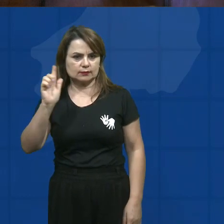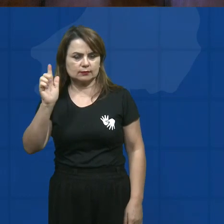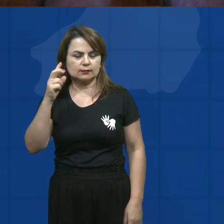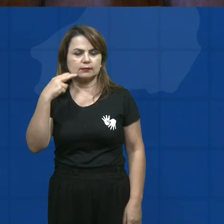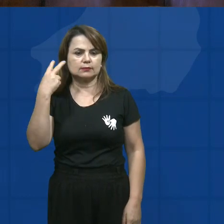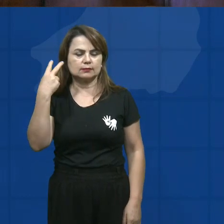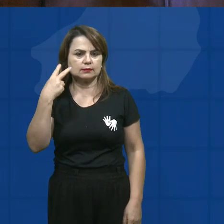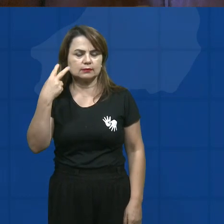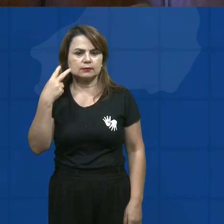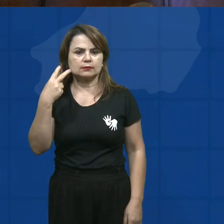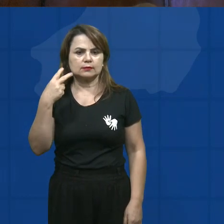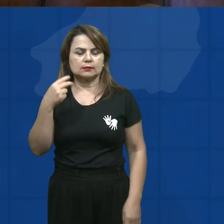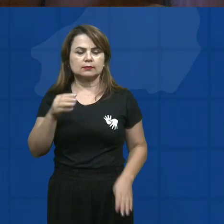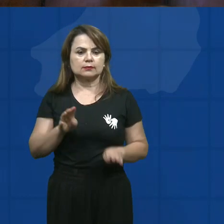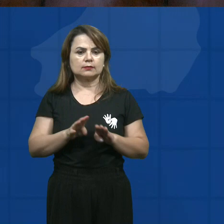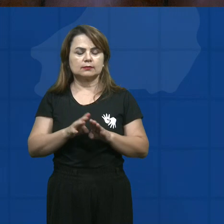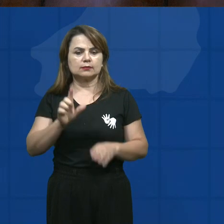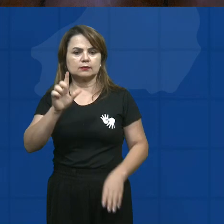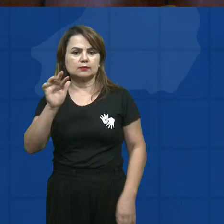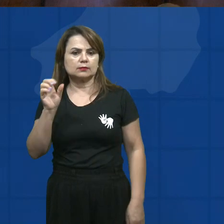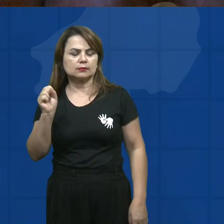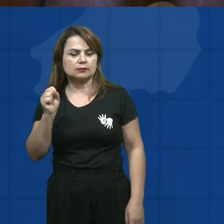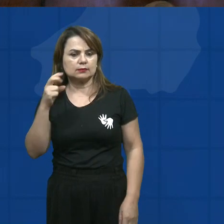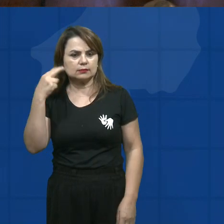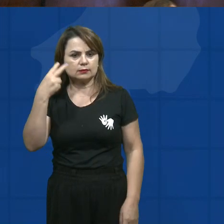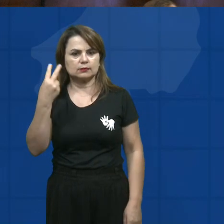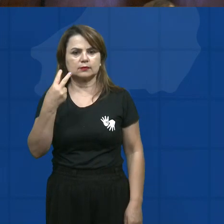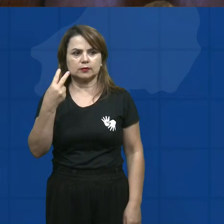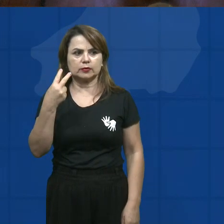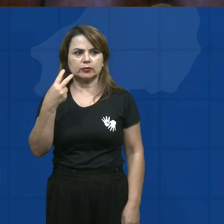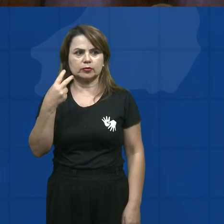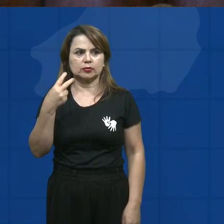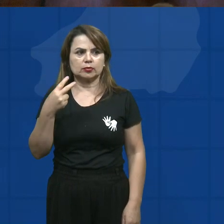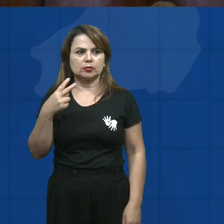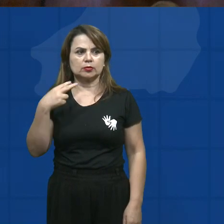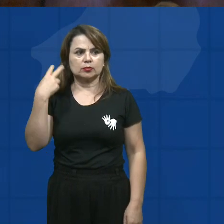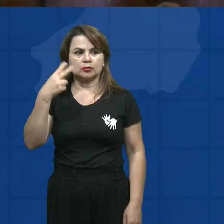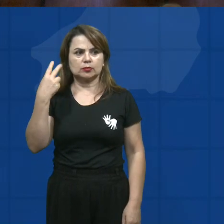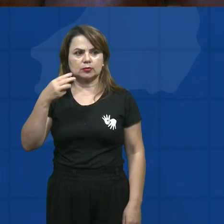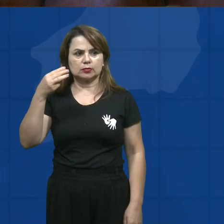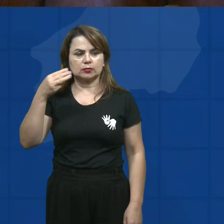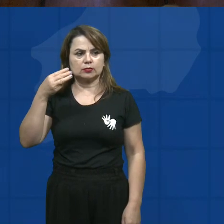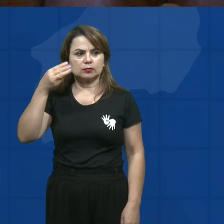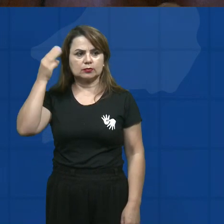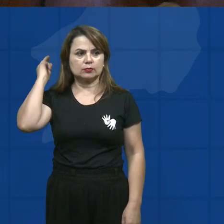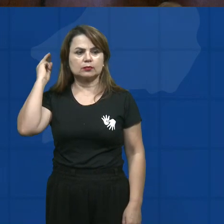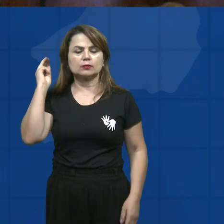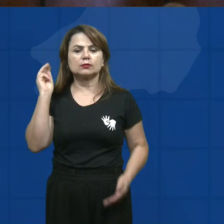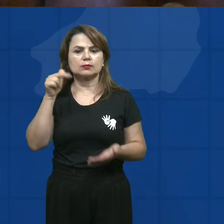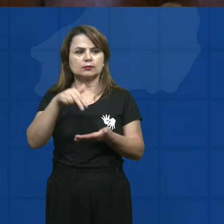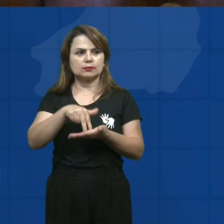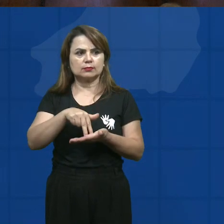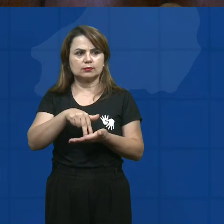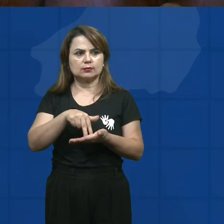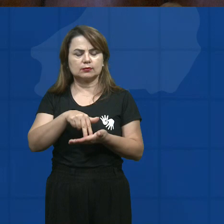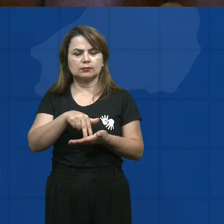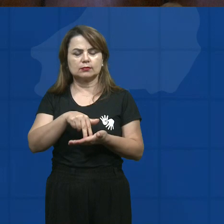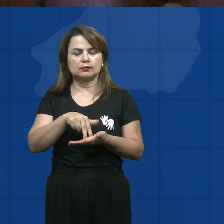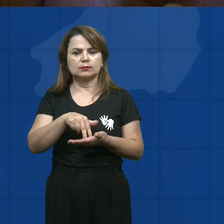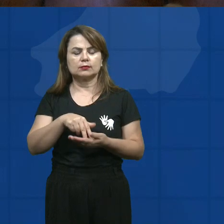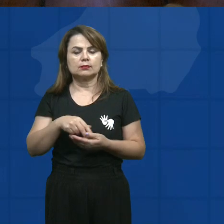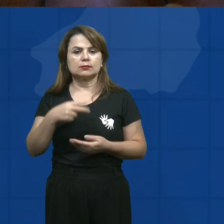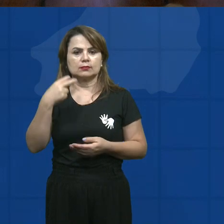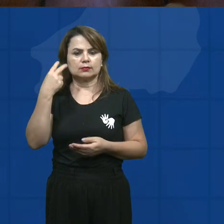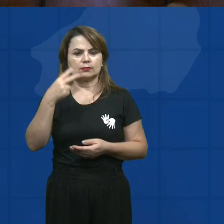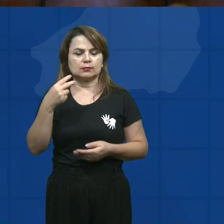Vereador Luiz Eduardo Nardi Vereador Marcos Custódio Presente Vereador Marcos Rezende